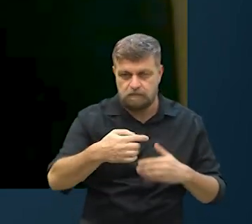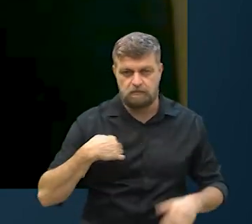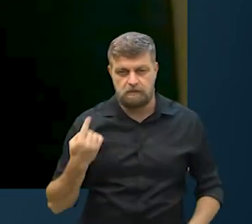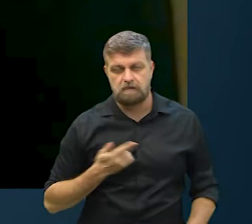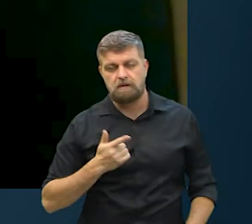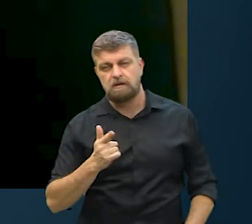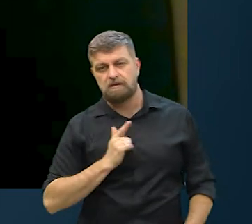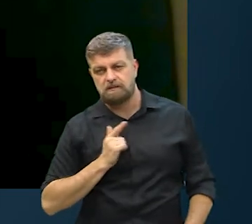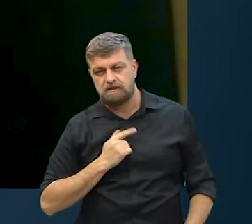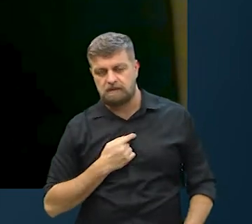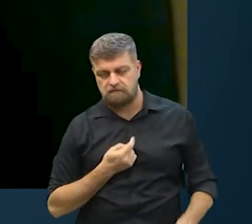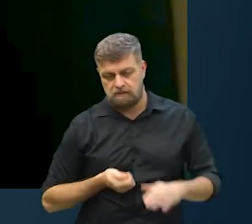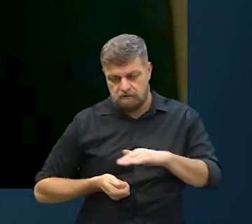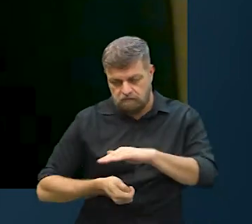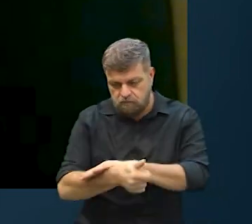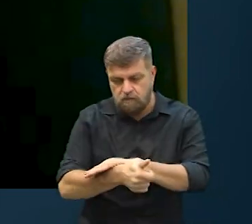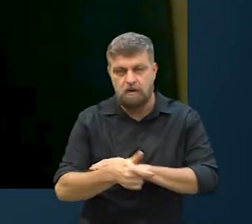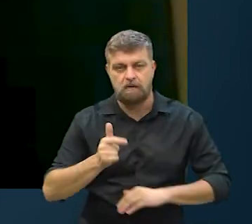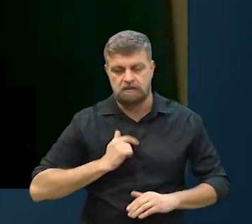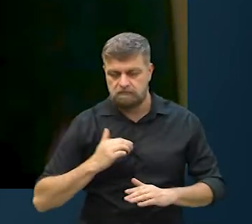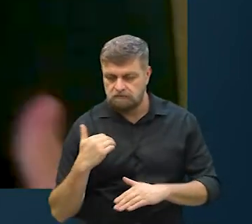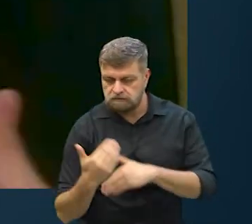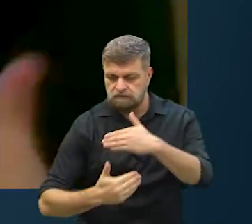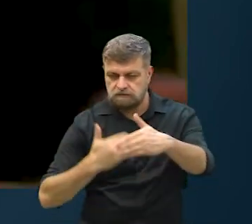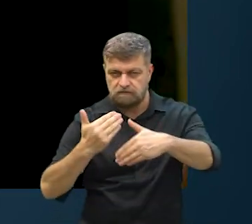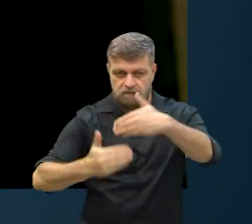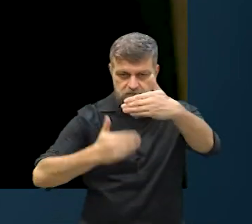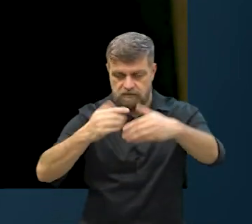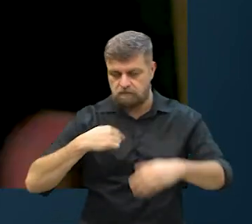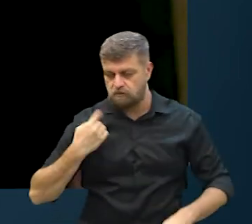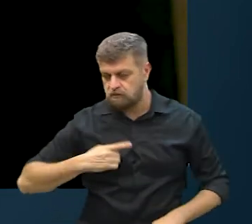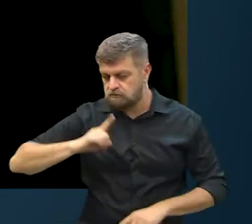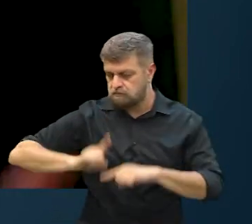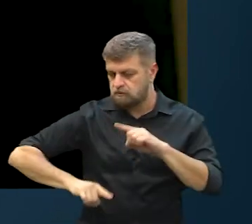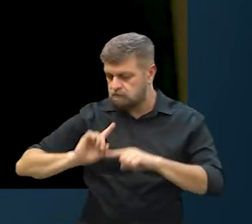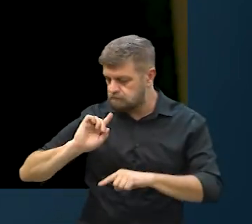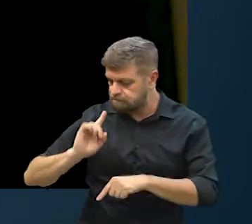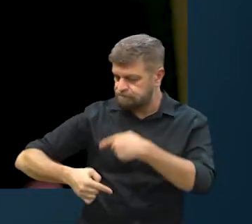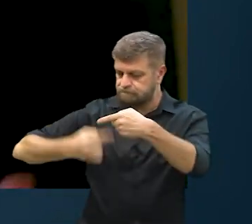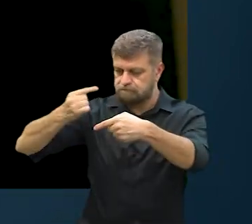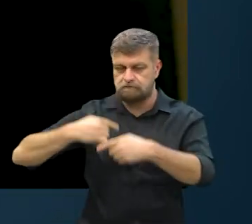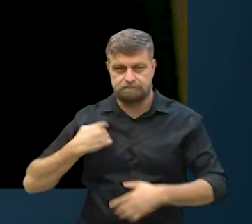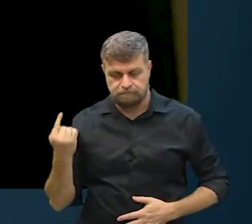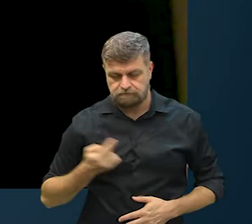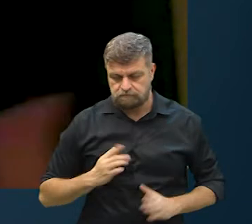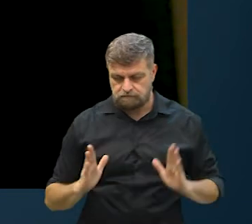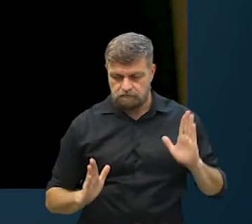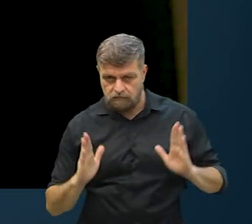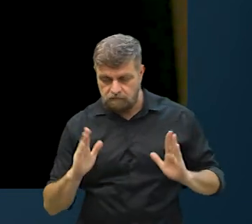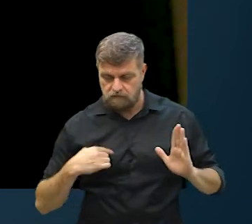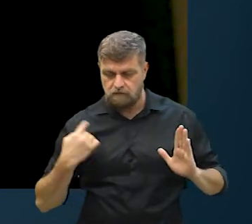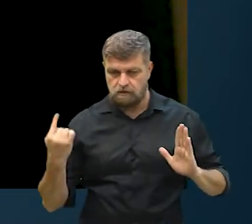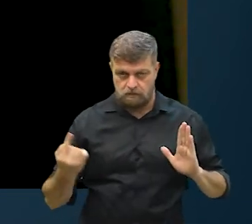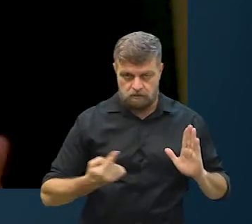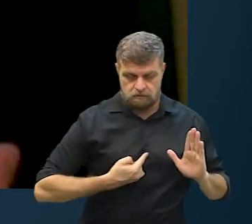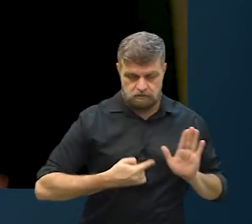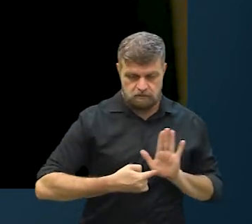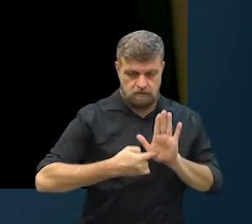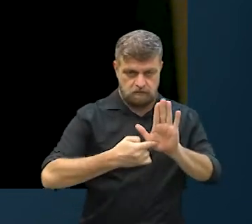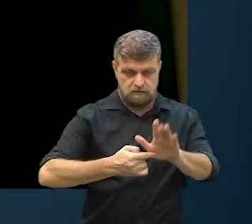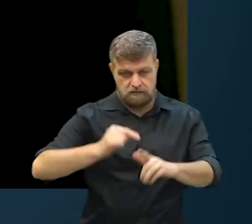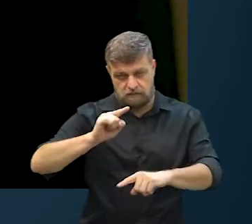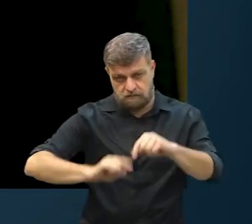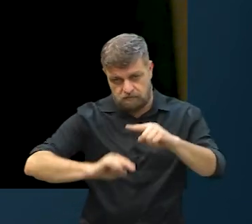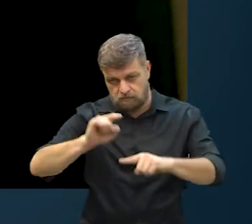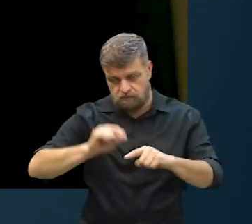frente, a gente teve algumas investidas, desenvolvemos cada vez mais o nosso produto e estamos, nesse momento, levando